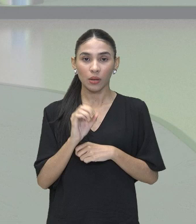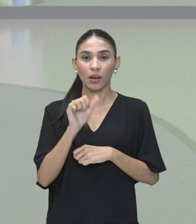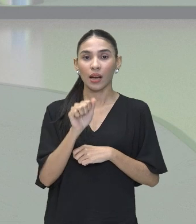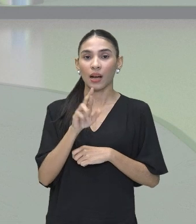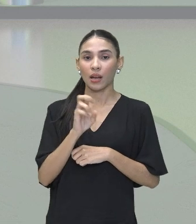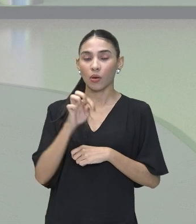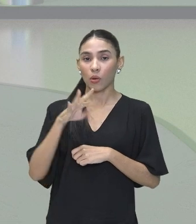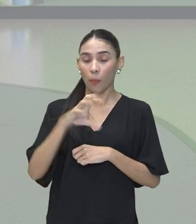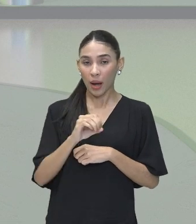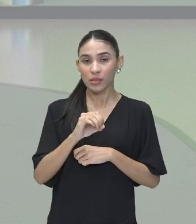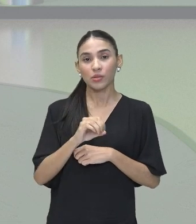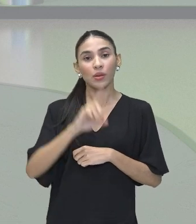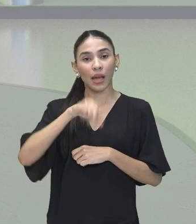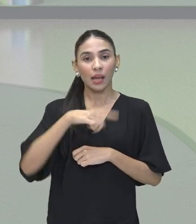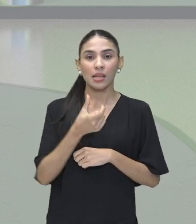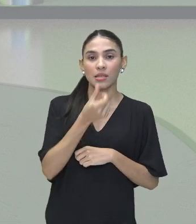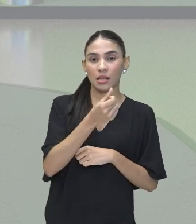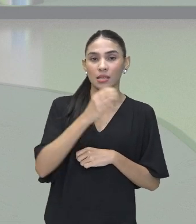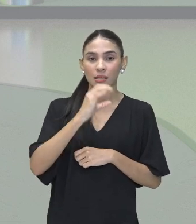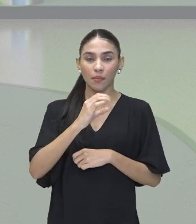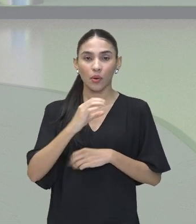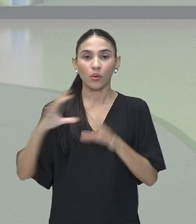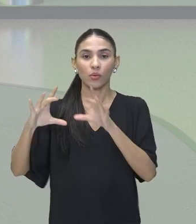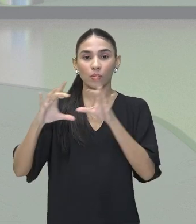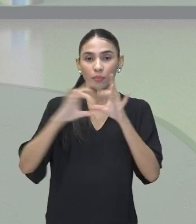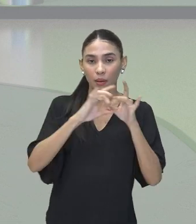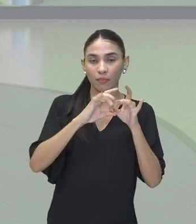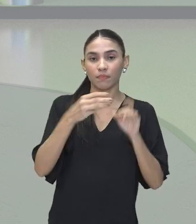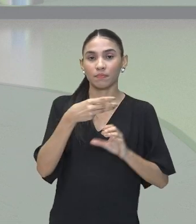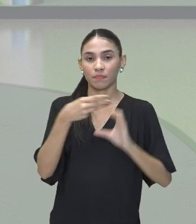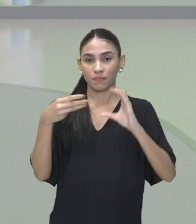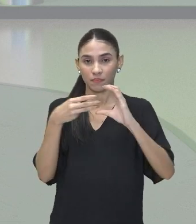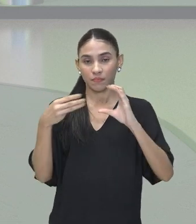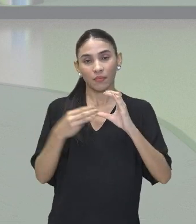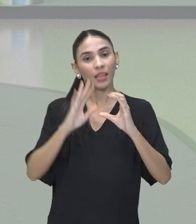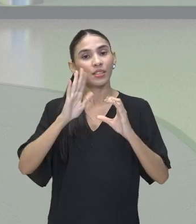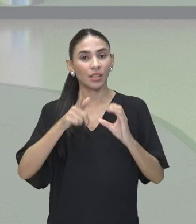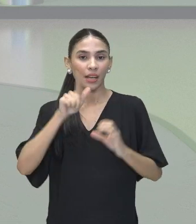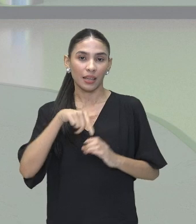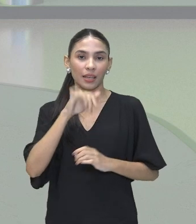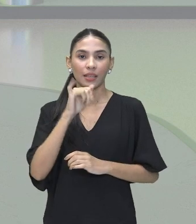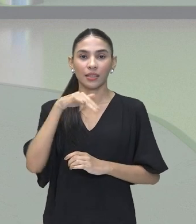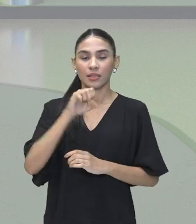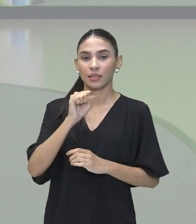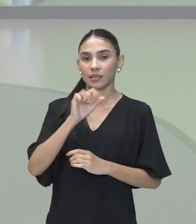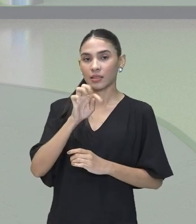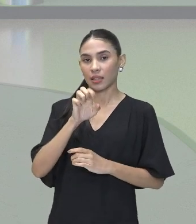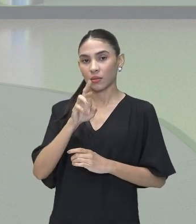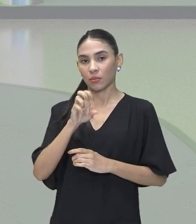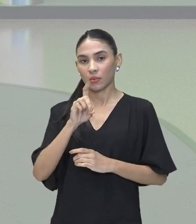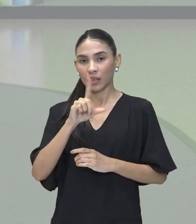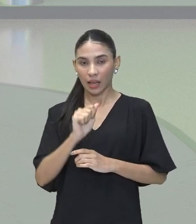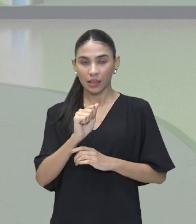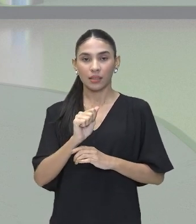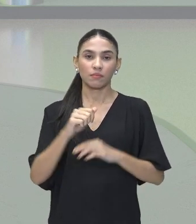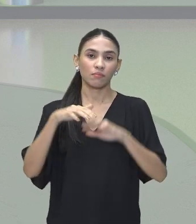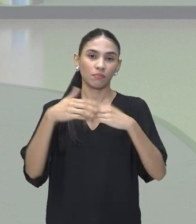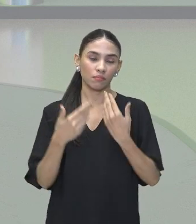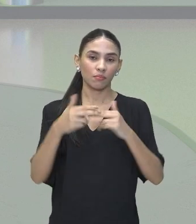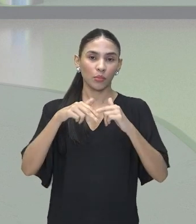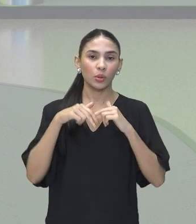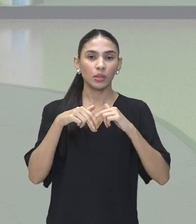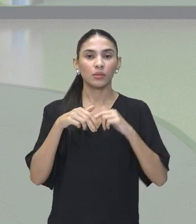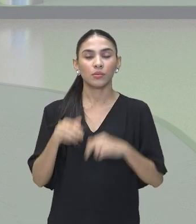6 carbonos e 3 ligações duplas alternadas. Quer dizer que já é insaturada. Então, seria redundante essa classificação. Não precisa